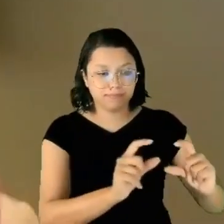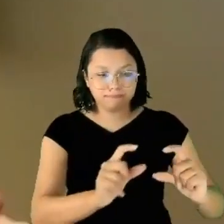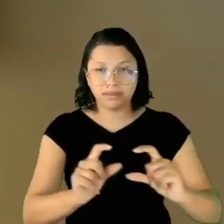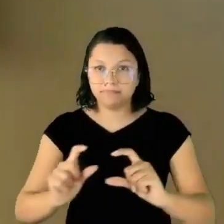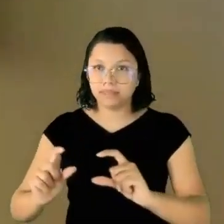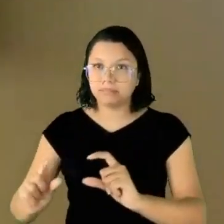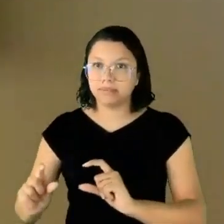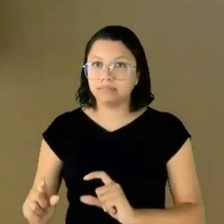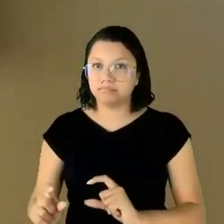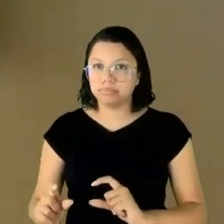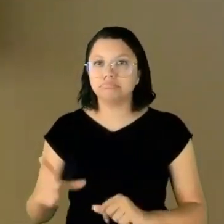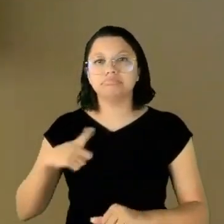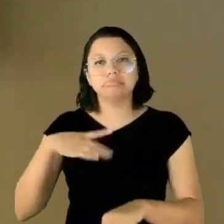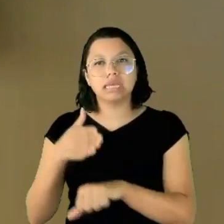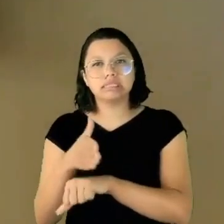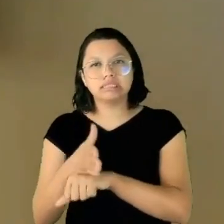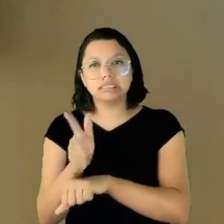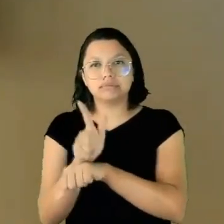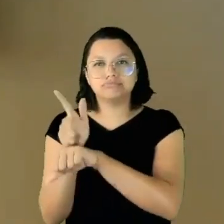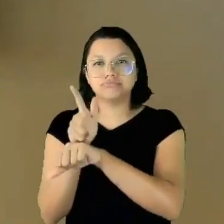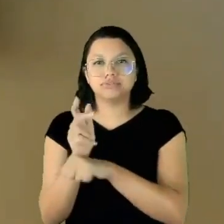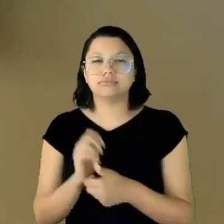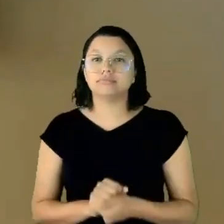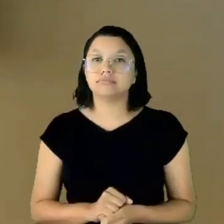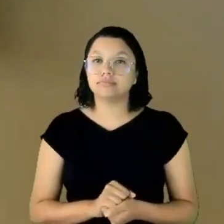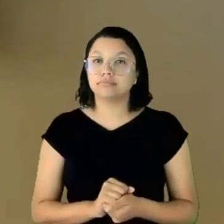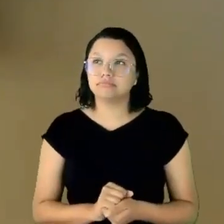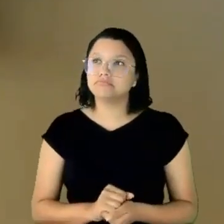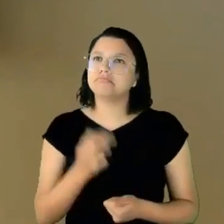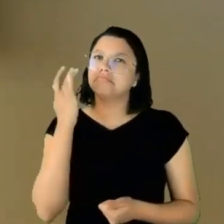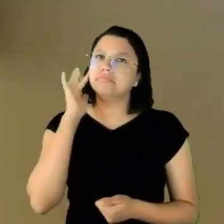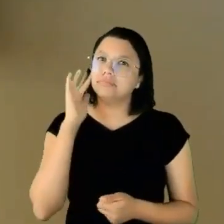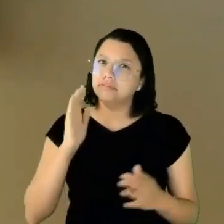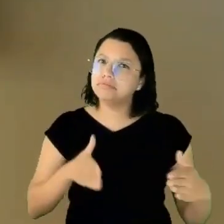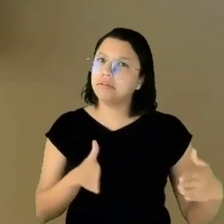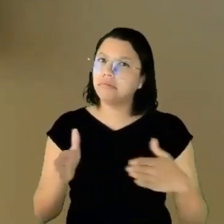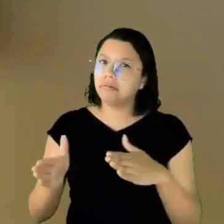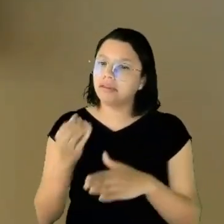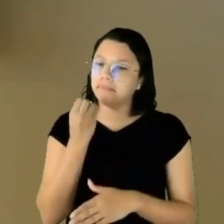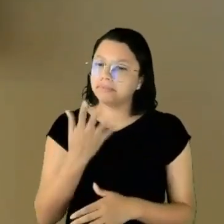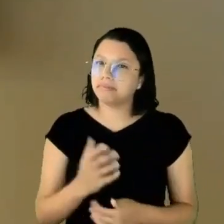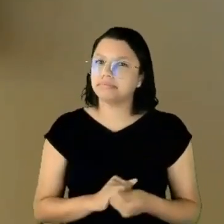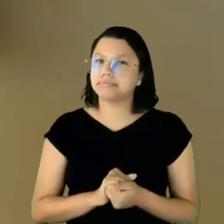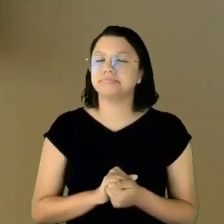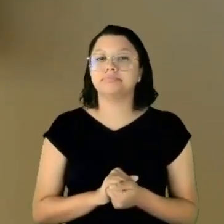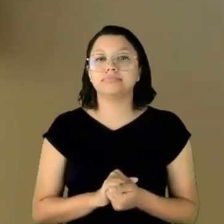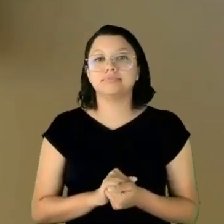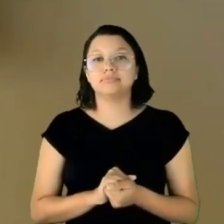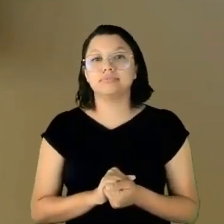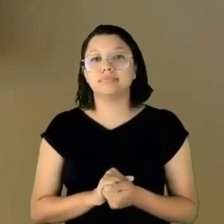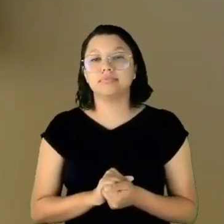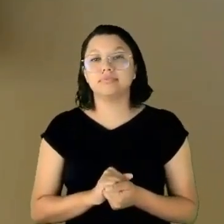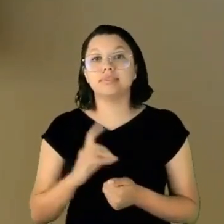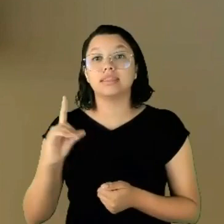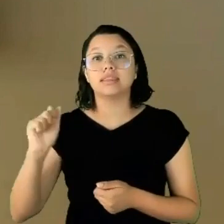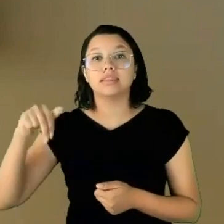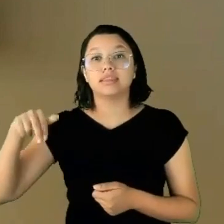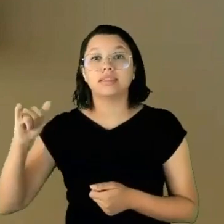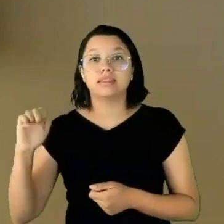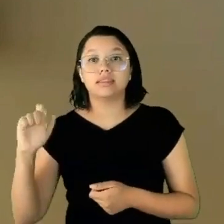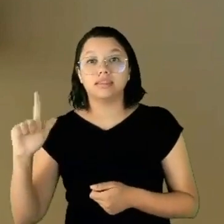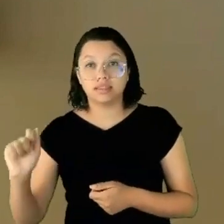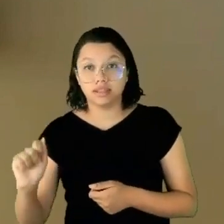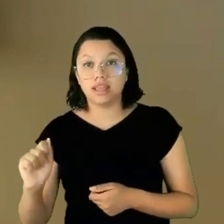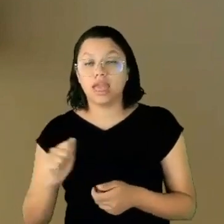iconezinho que você clica e tem acesso ao vídeo também eu acho que é o caminho realmente bom aí a